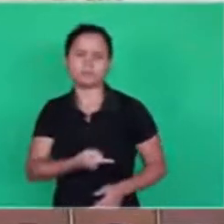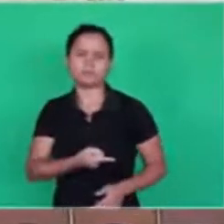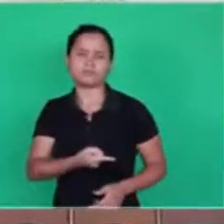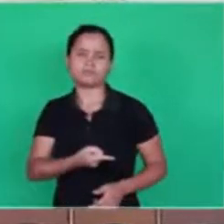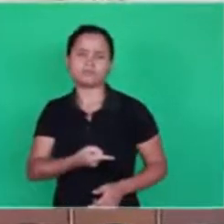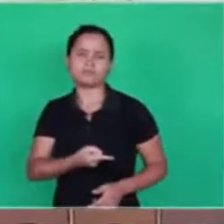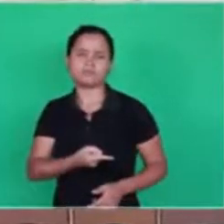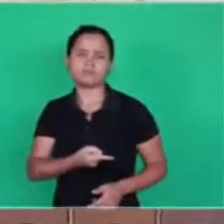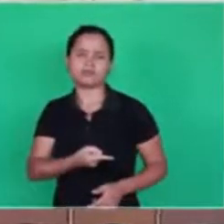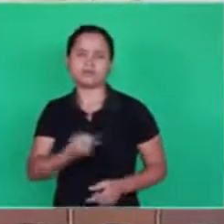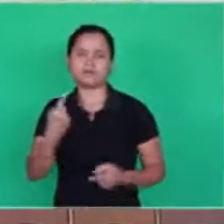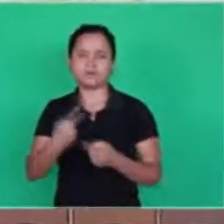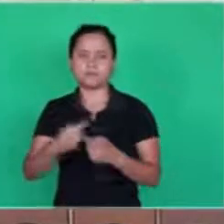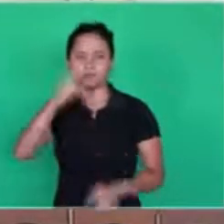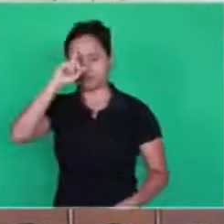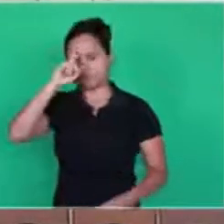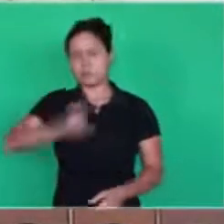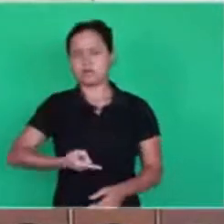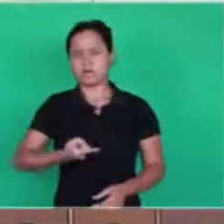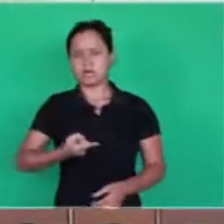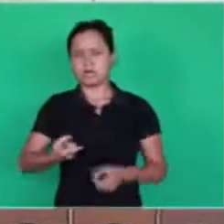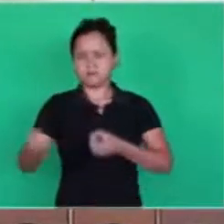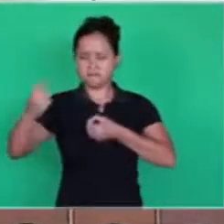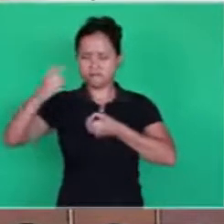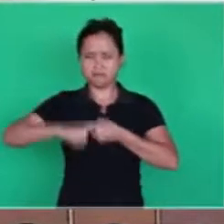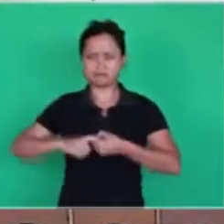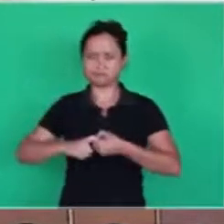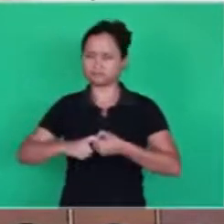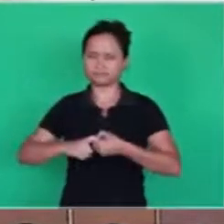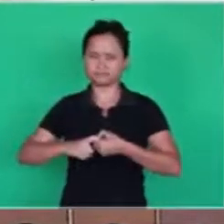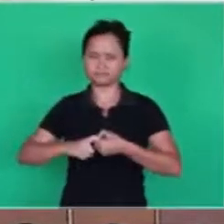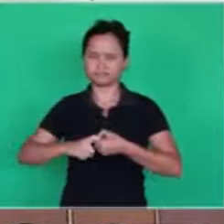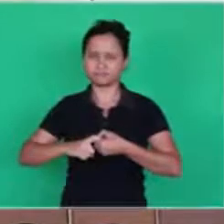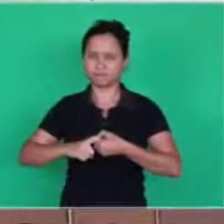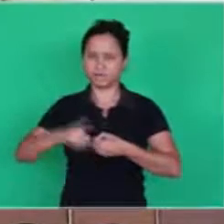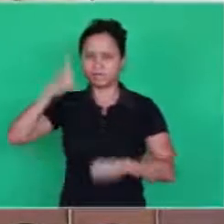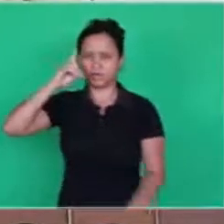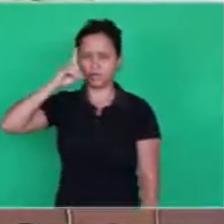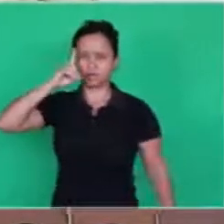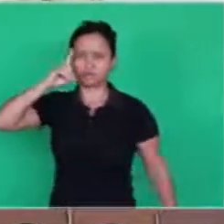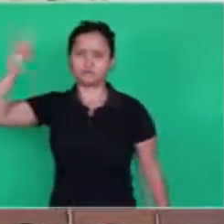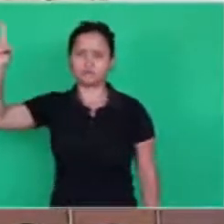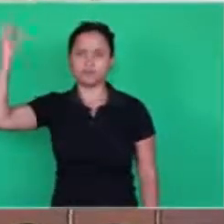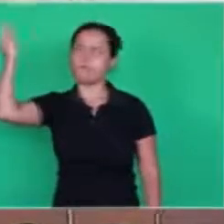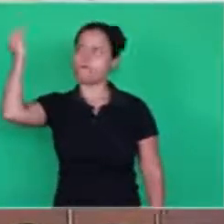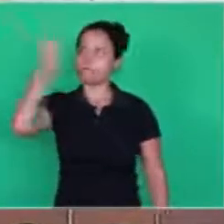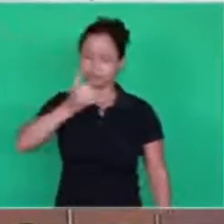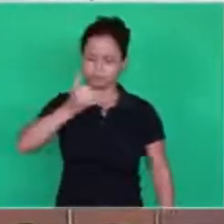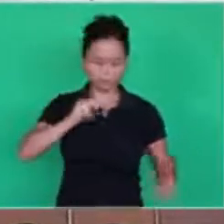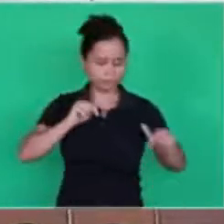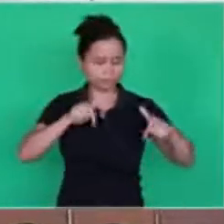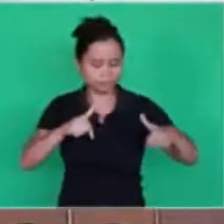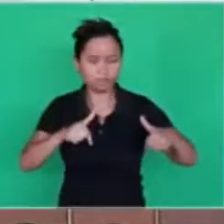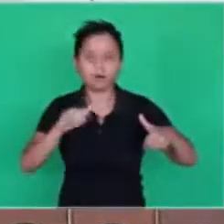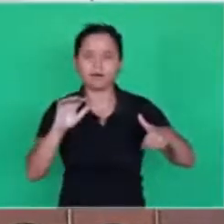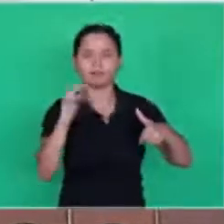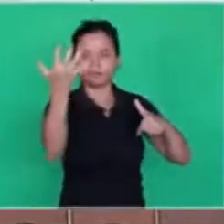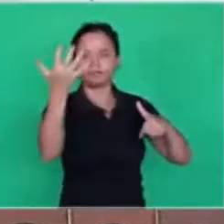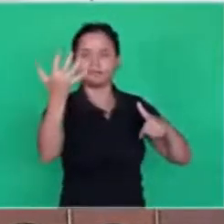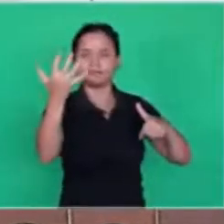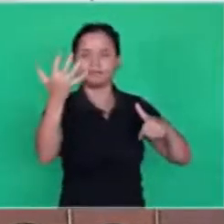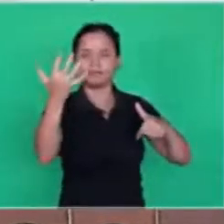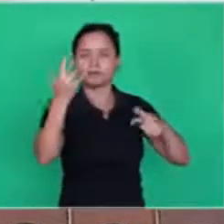não volta. Seus efeitos. Deus fala, o efeito surge pela palavra de